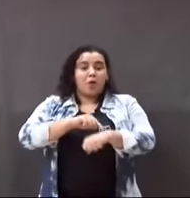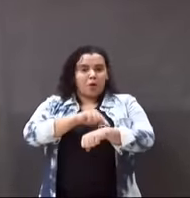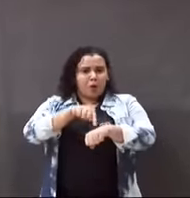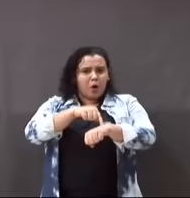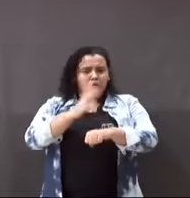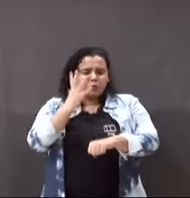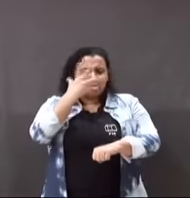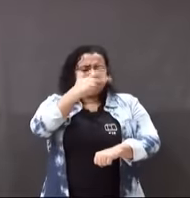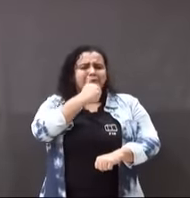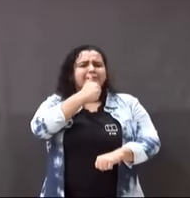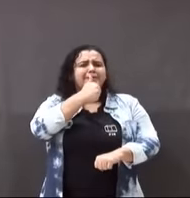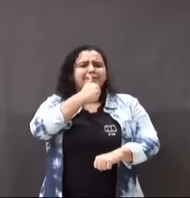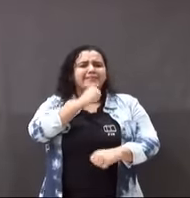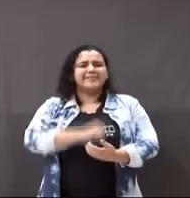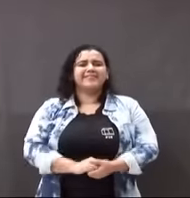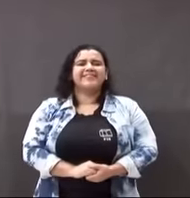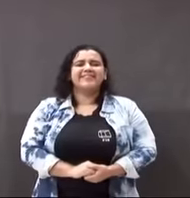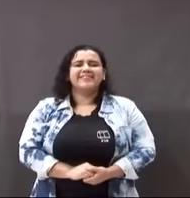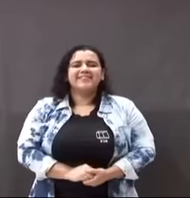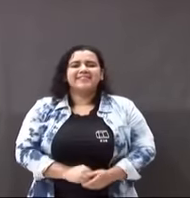ali.